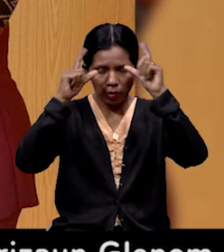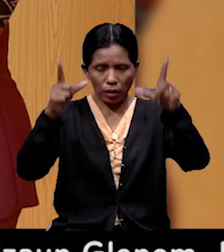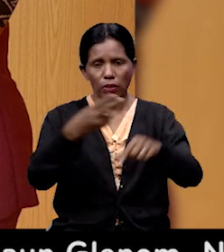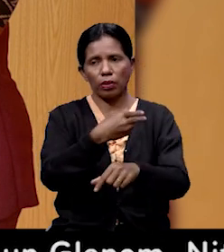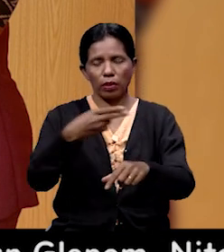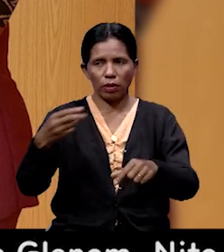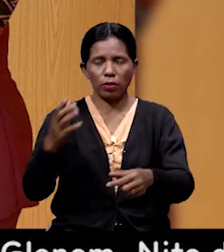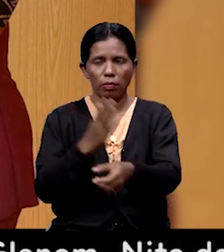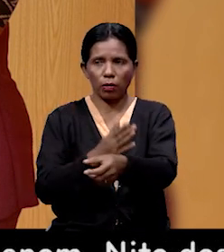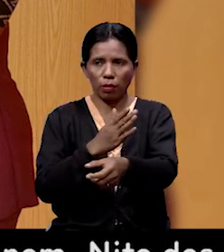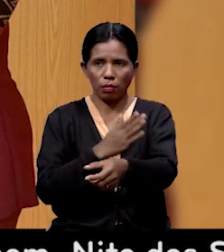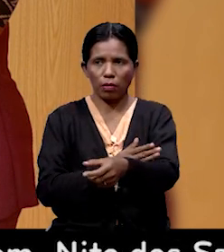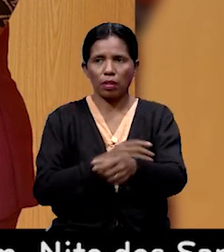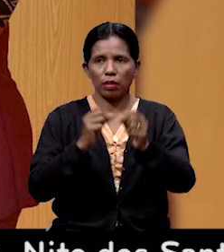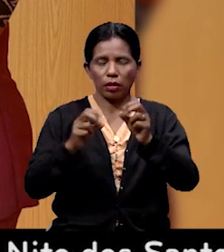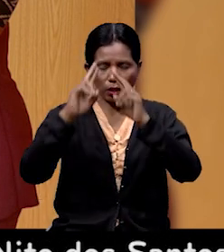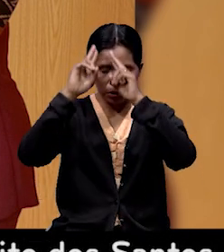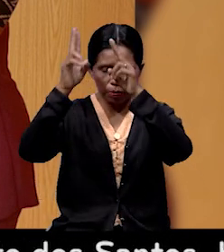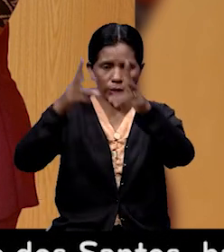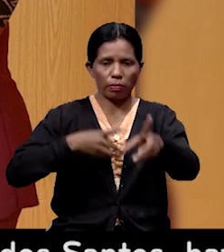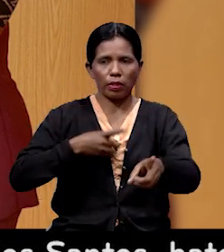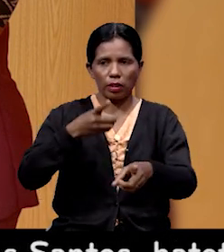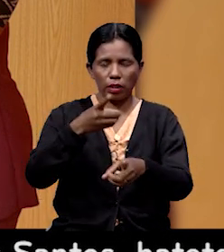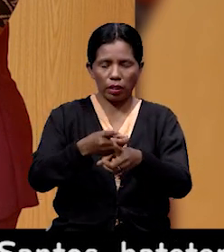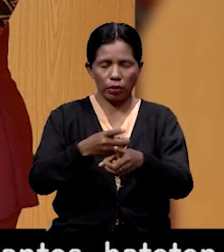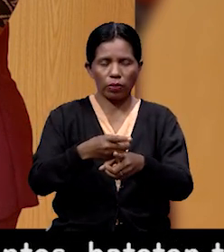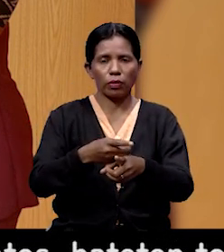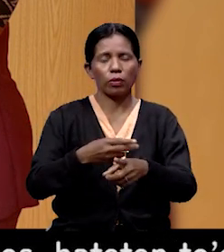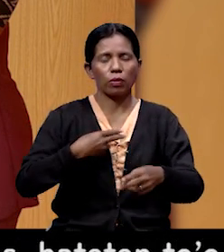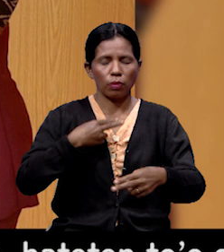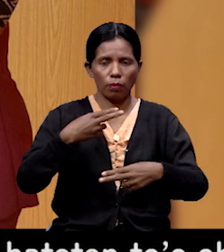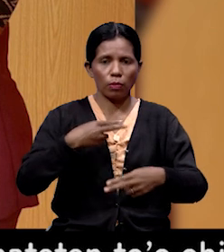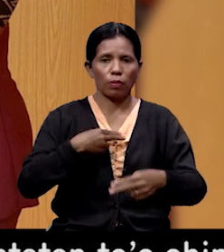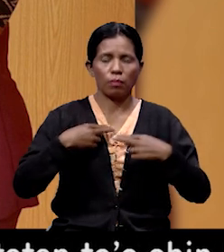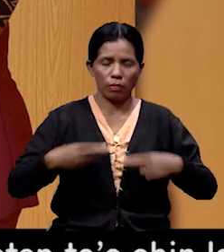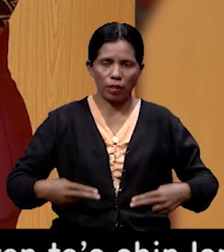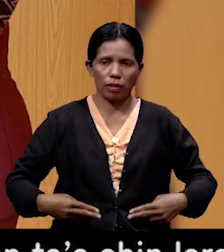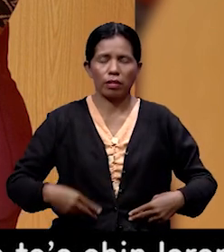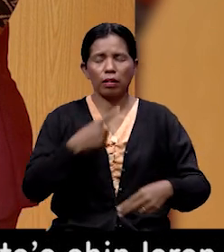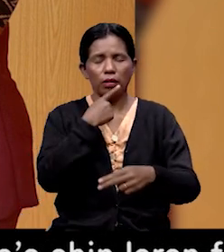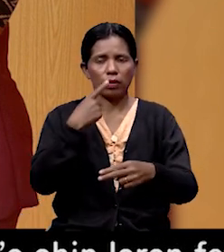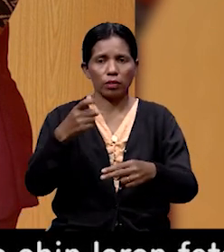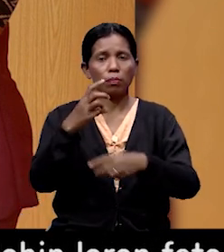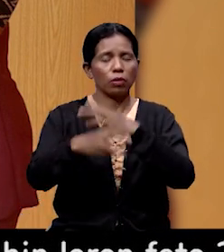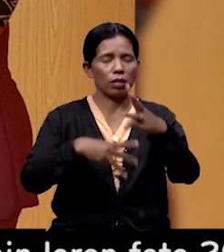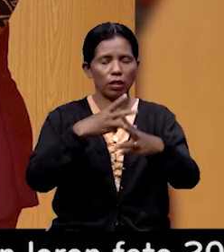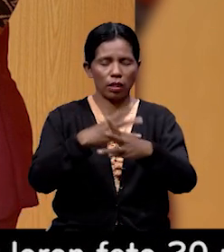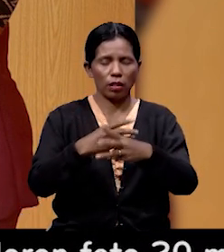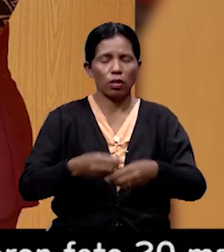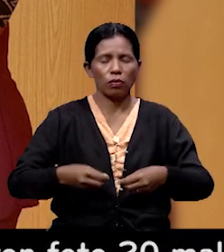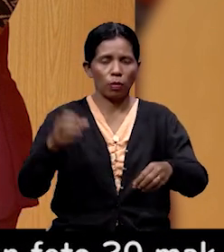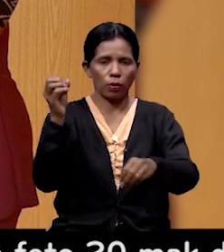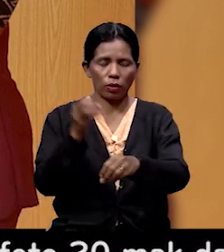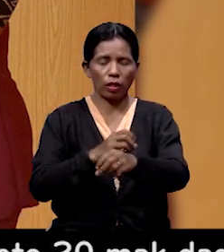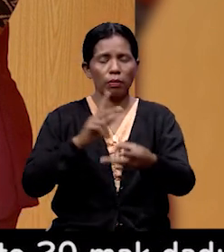valores demokrasia no respeita ba direitos humanos e a nível mundial no regional no explora possibilidade ho oportunidade ba